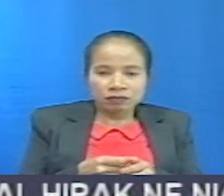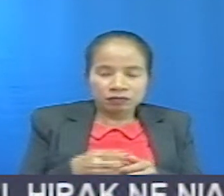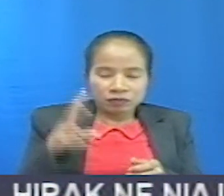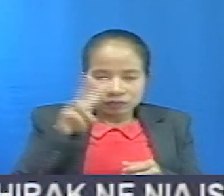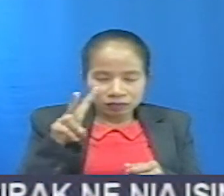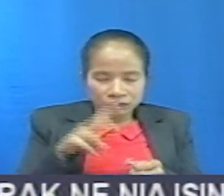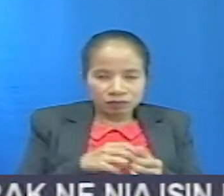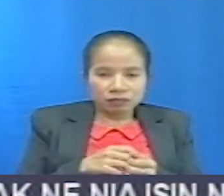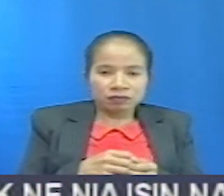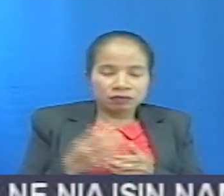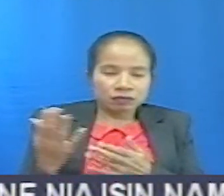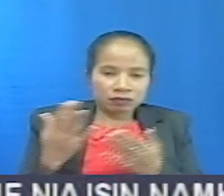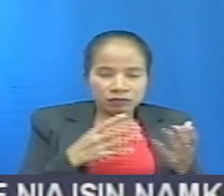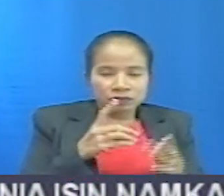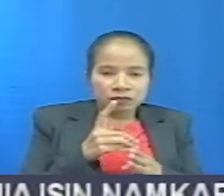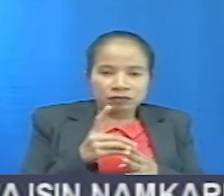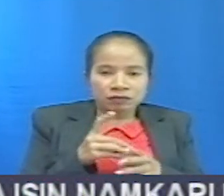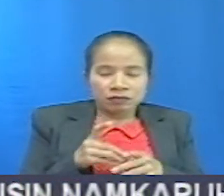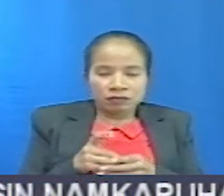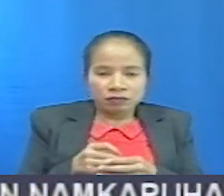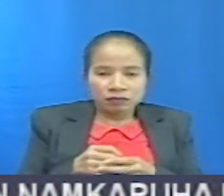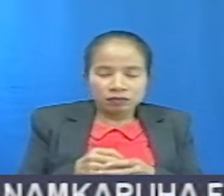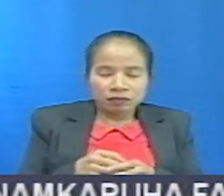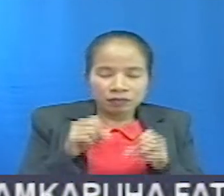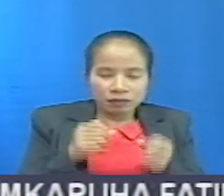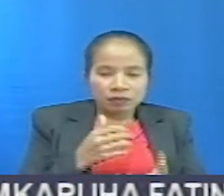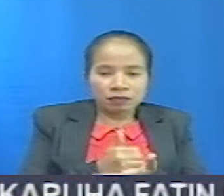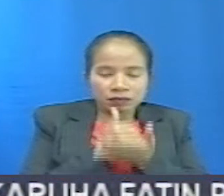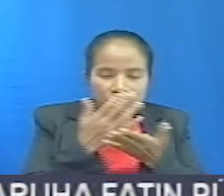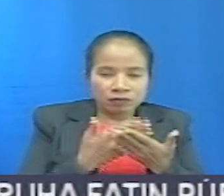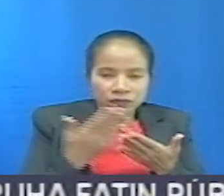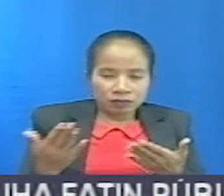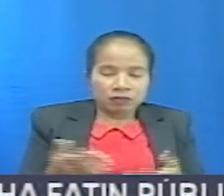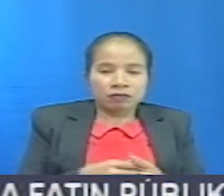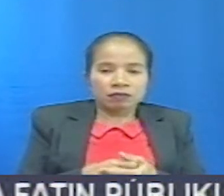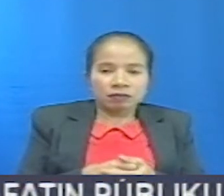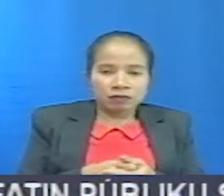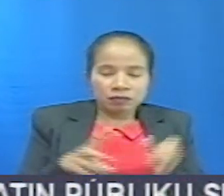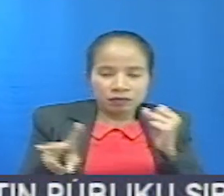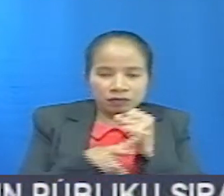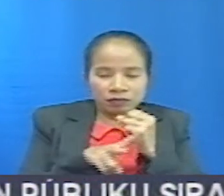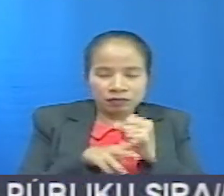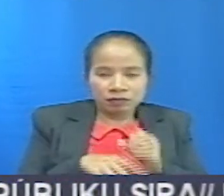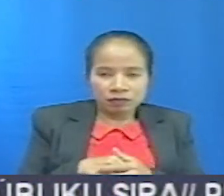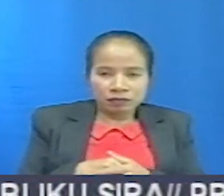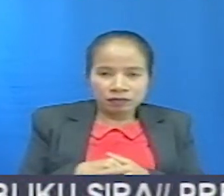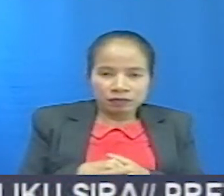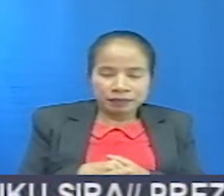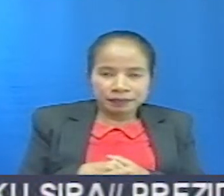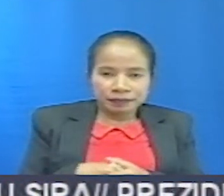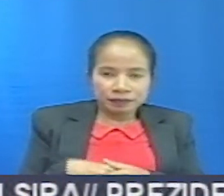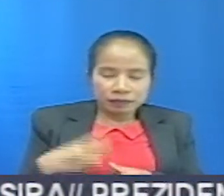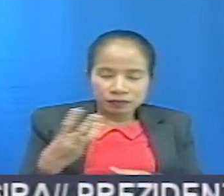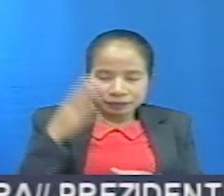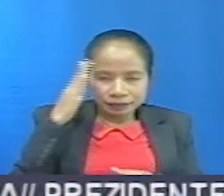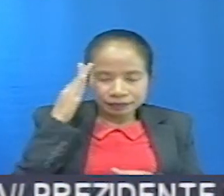Liuhusi, verificação ne, ou de submete para a direção nacional, no ne, pelo apoio material construção da vítima. Sim,